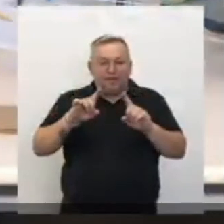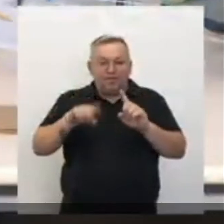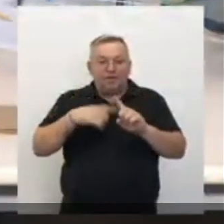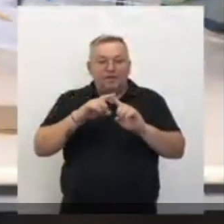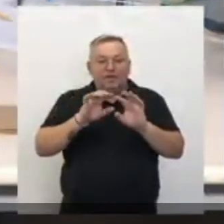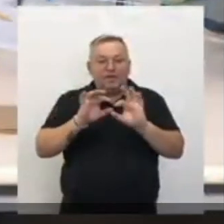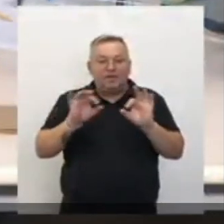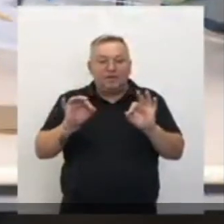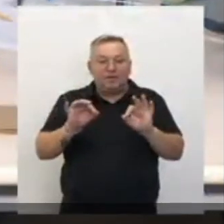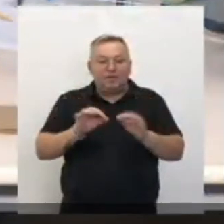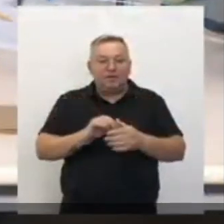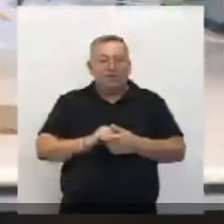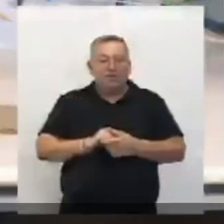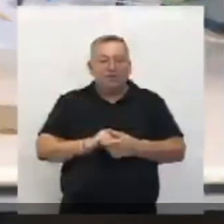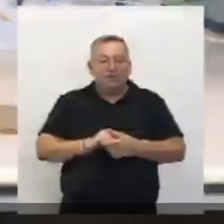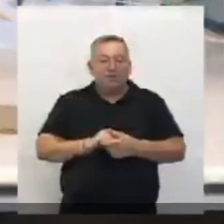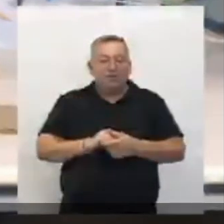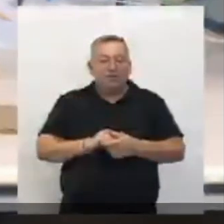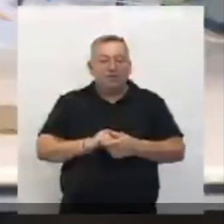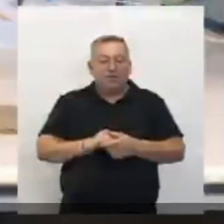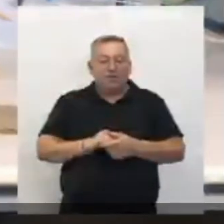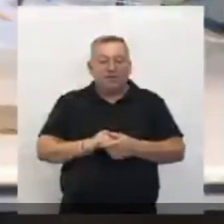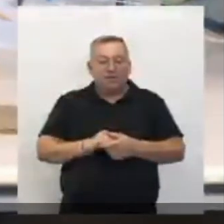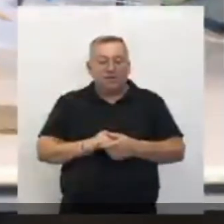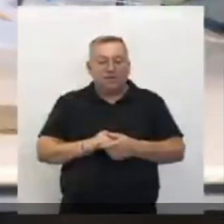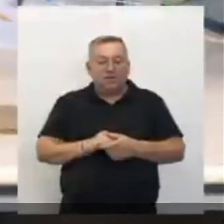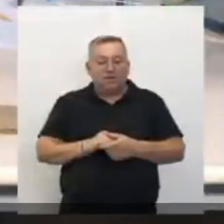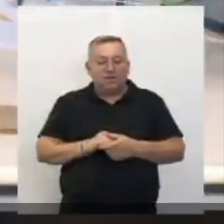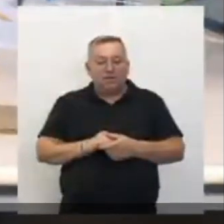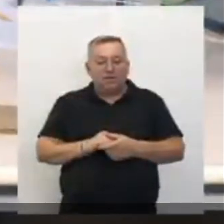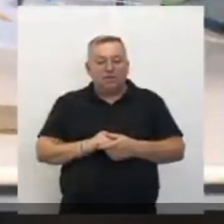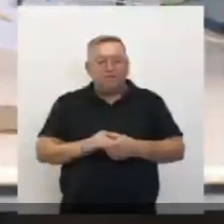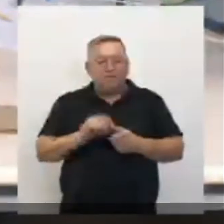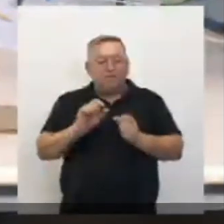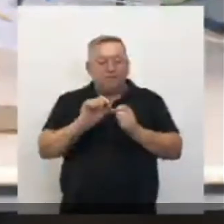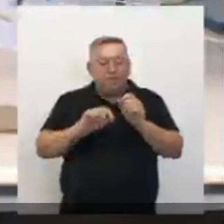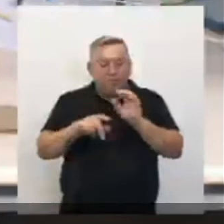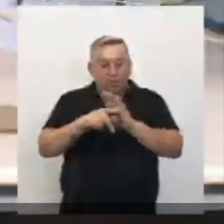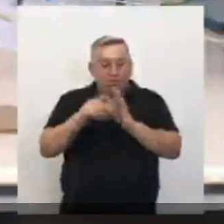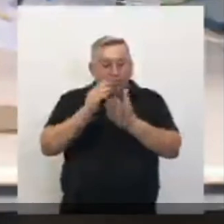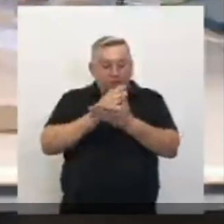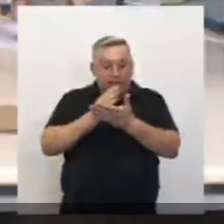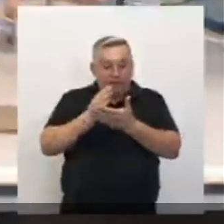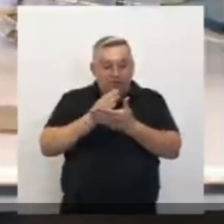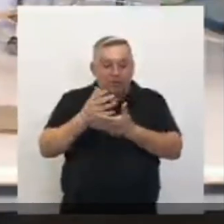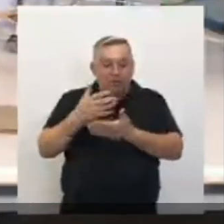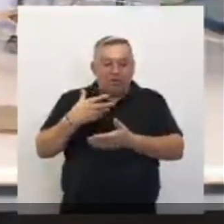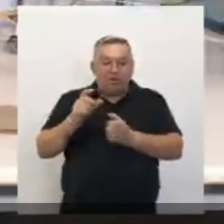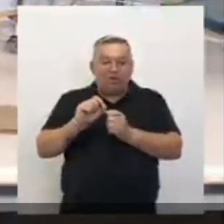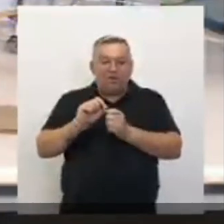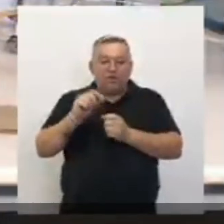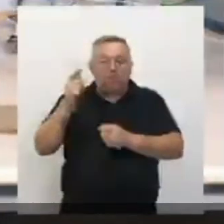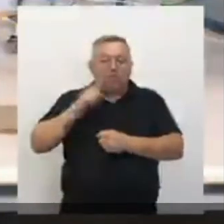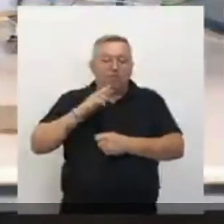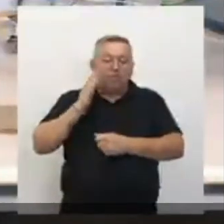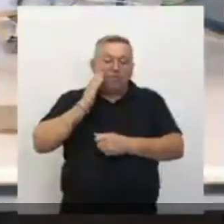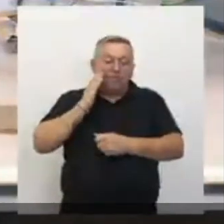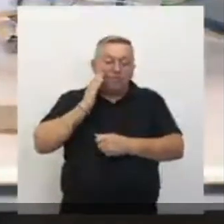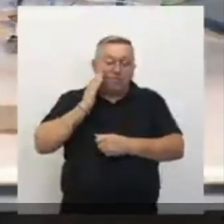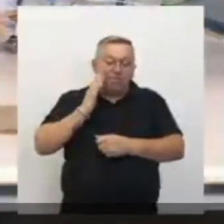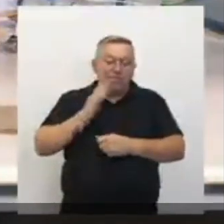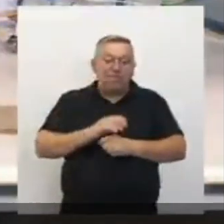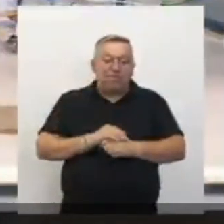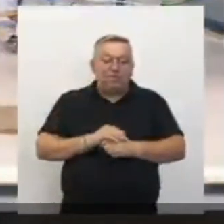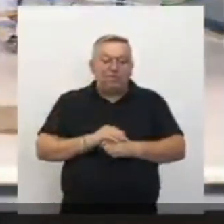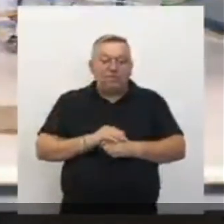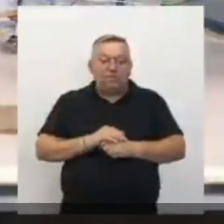só deixar aberto. Então esse movimento de pinça, ele vai ser encaixado aqui no início. O que eu quero que vocês entendam dessa